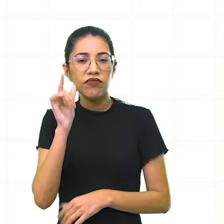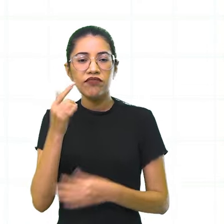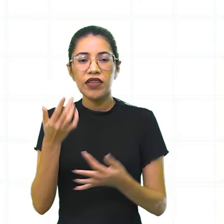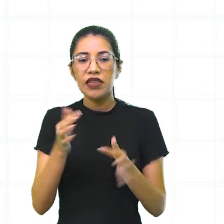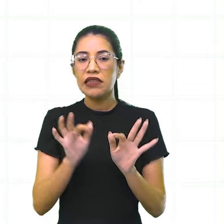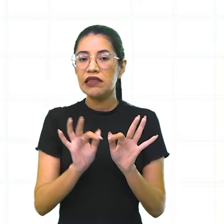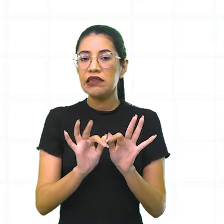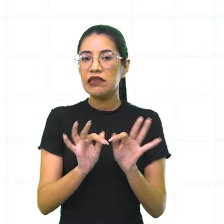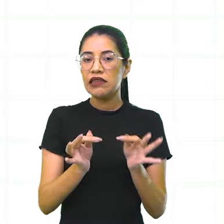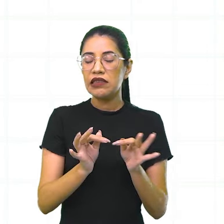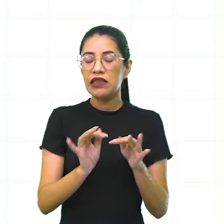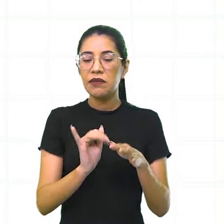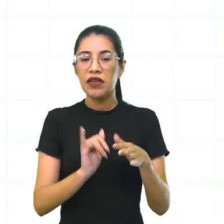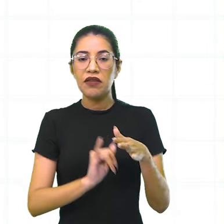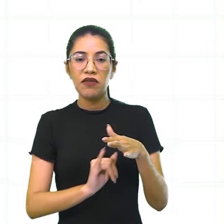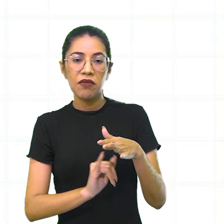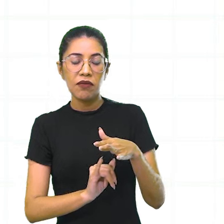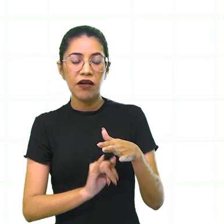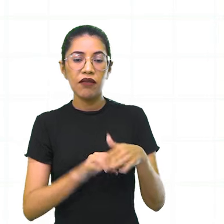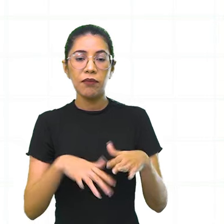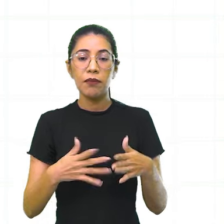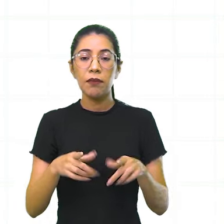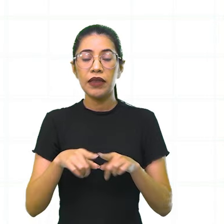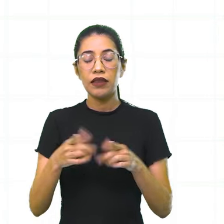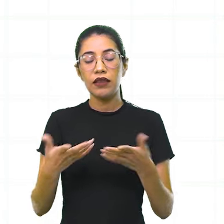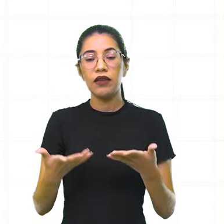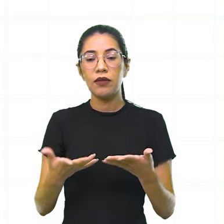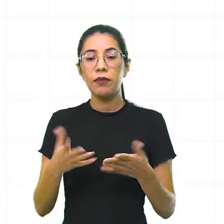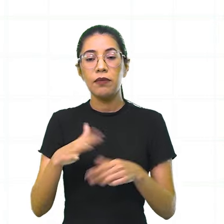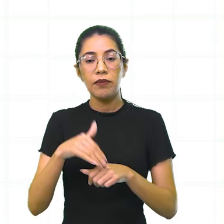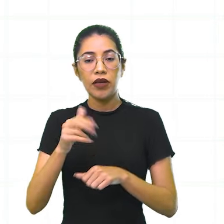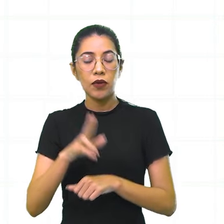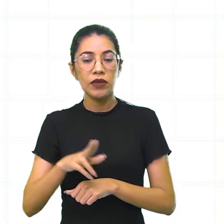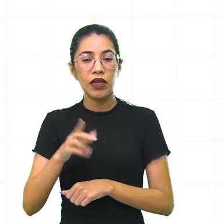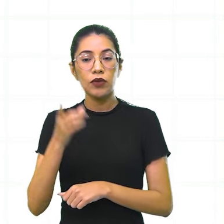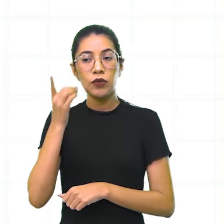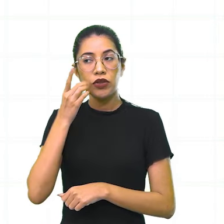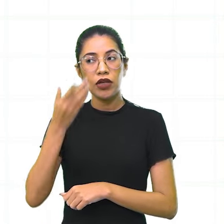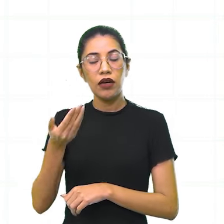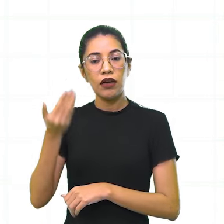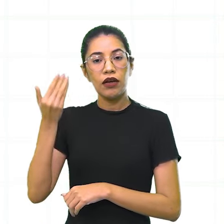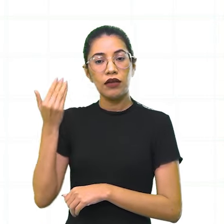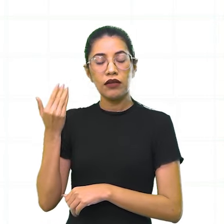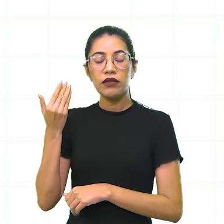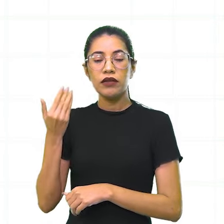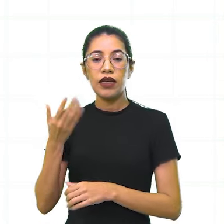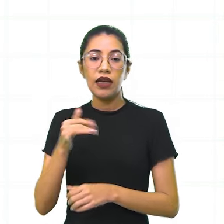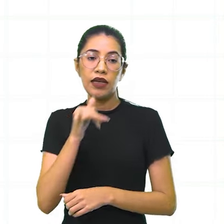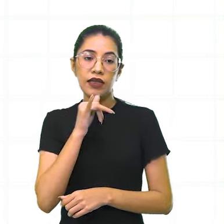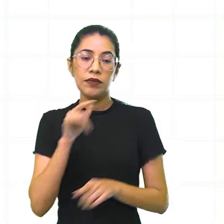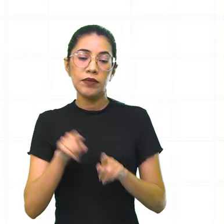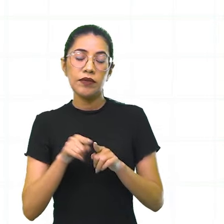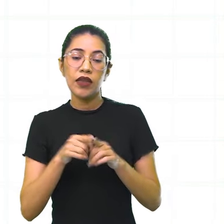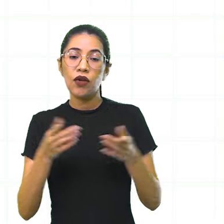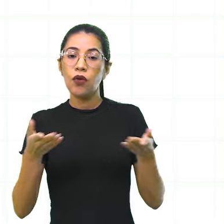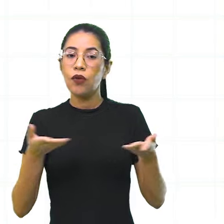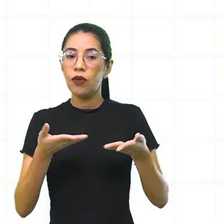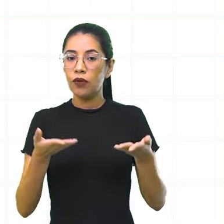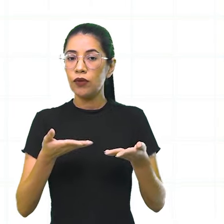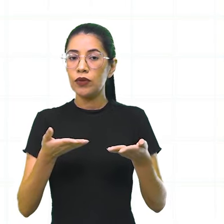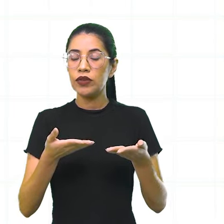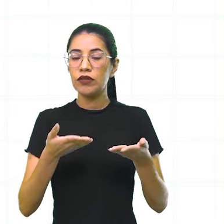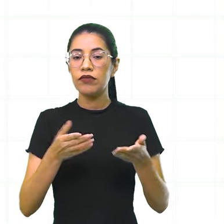mais coloquial. Acho que no dia anterior fica bem mais interessante. Quando a gente diz assim, hoje, né, passa para o